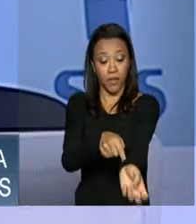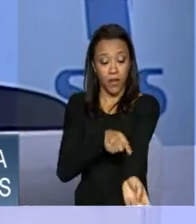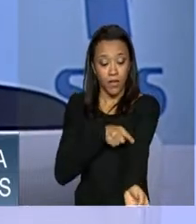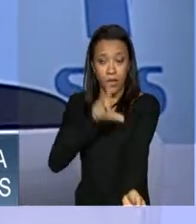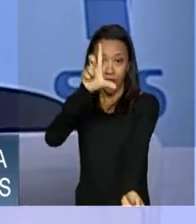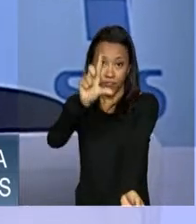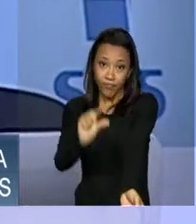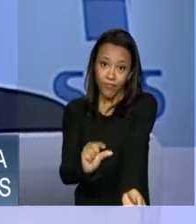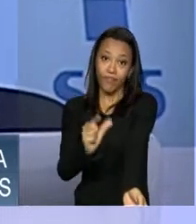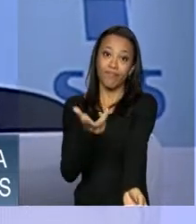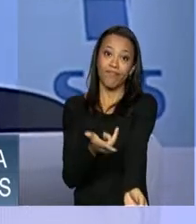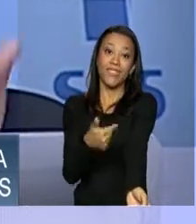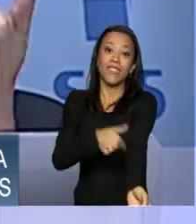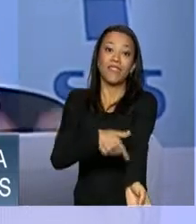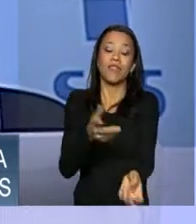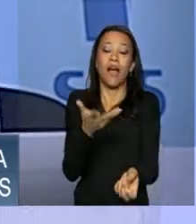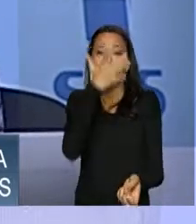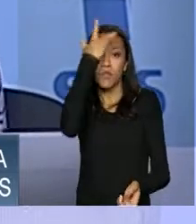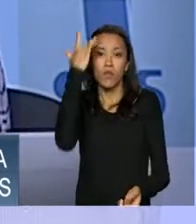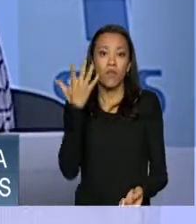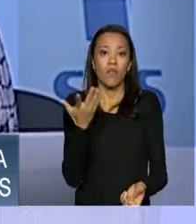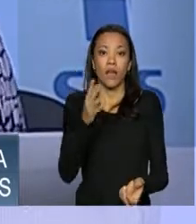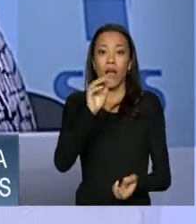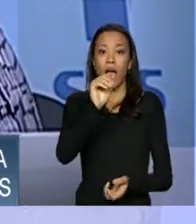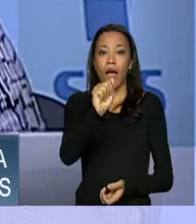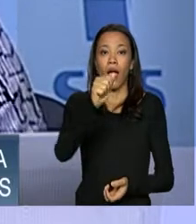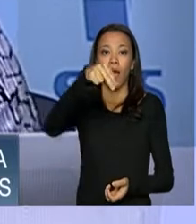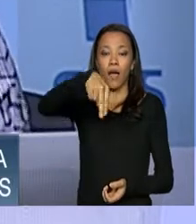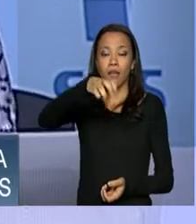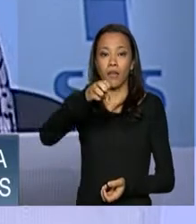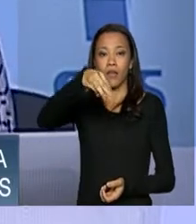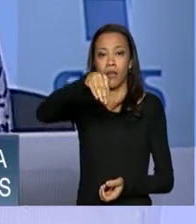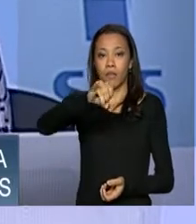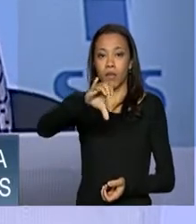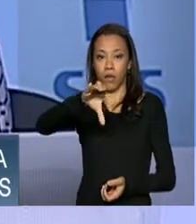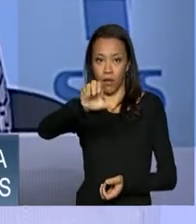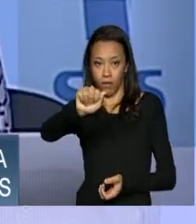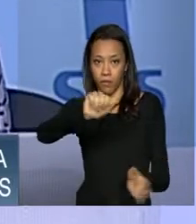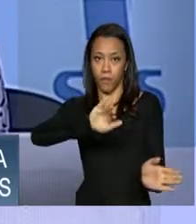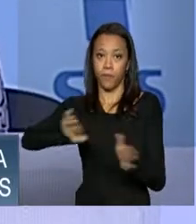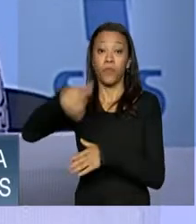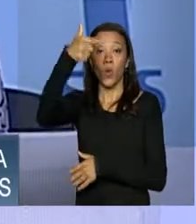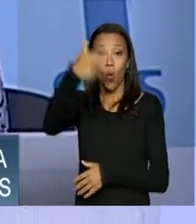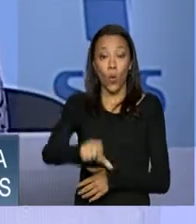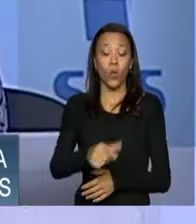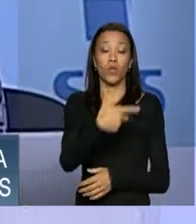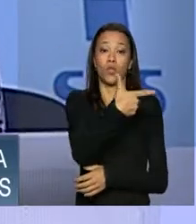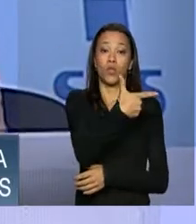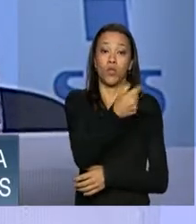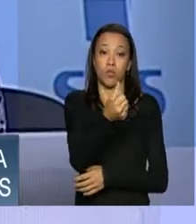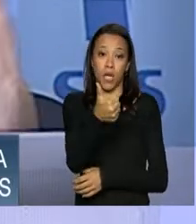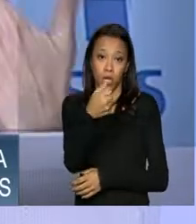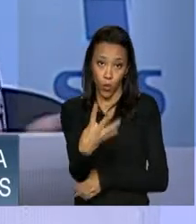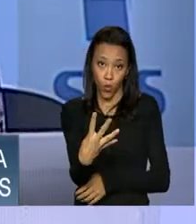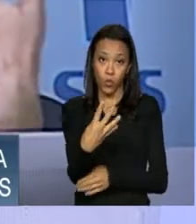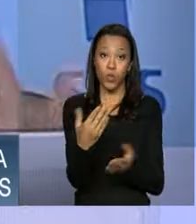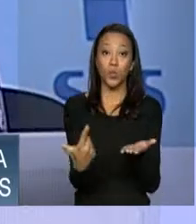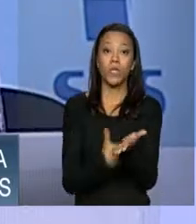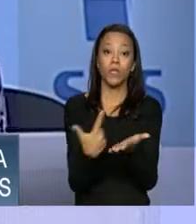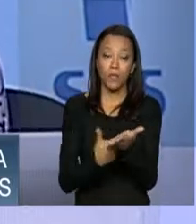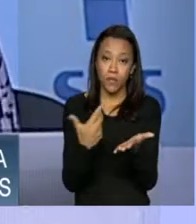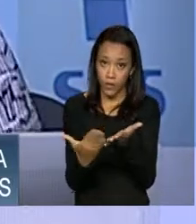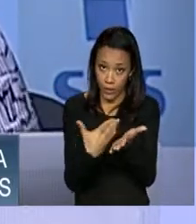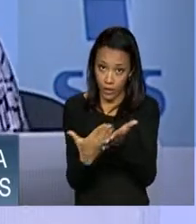de anemia na população escolar. Lançamos em 2014 o Guia de Alimentação Saudável, que traz então uma série